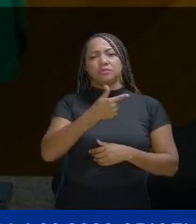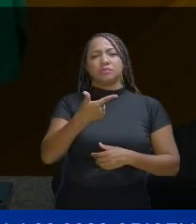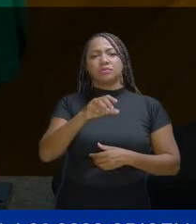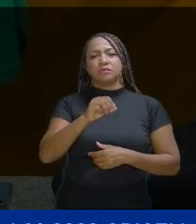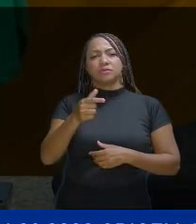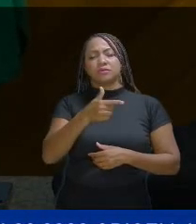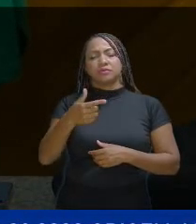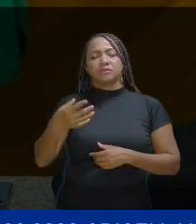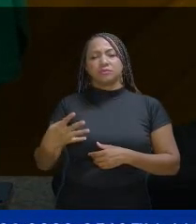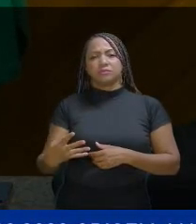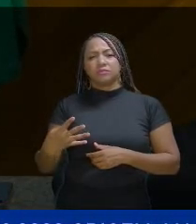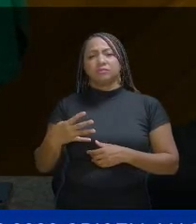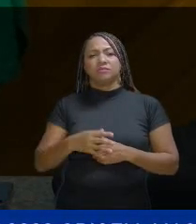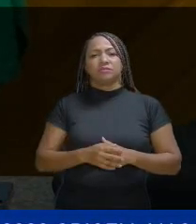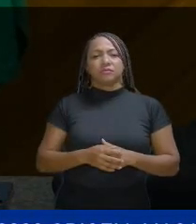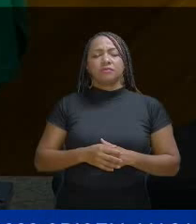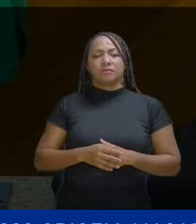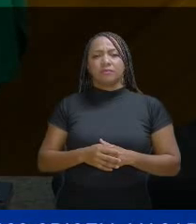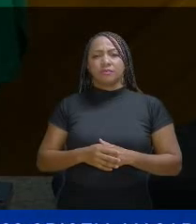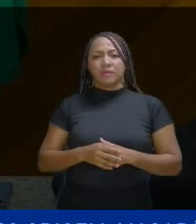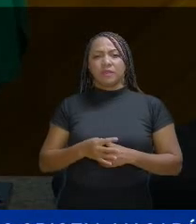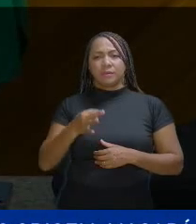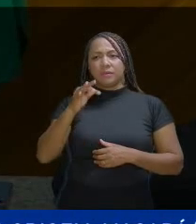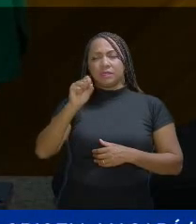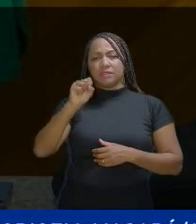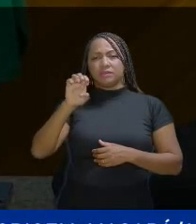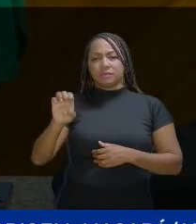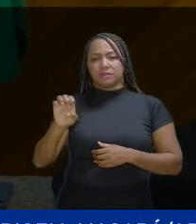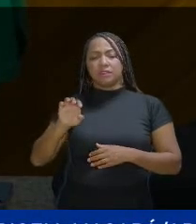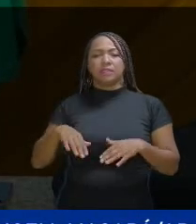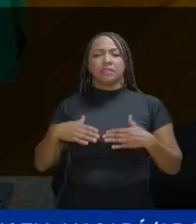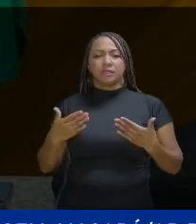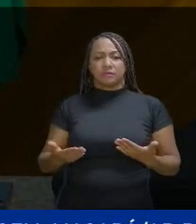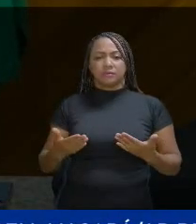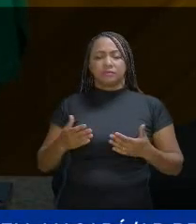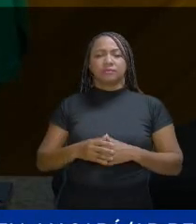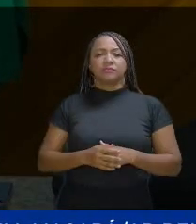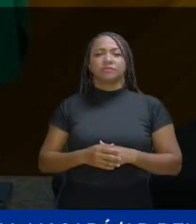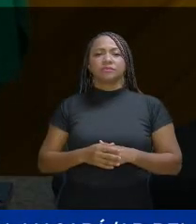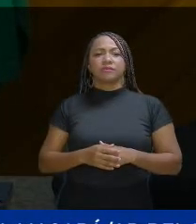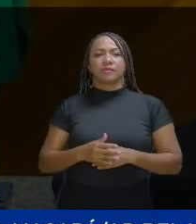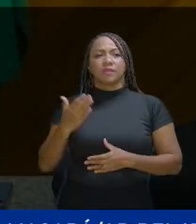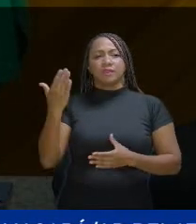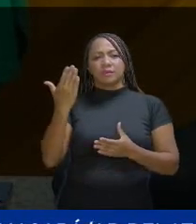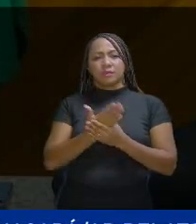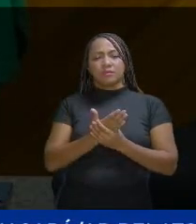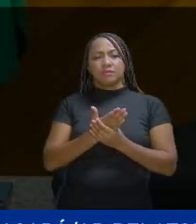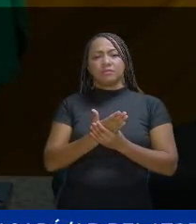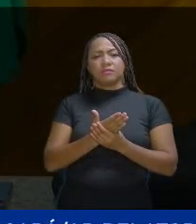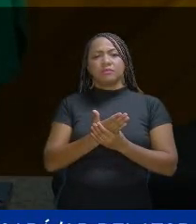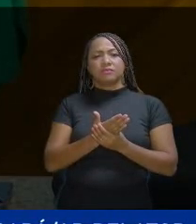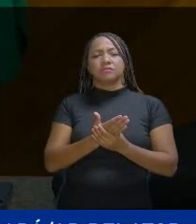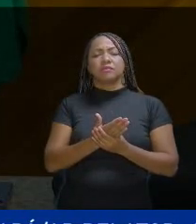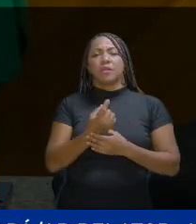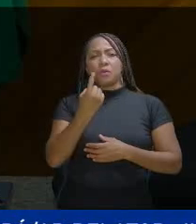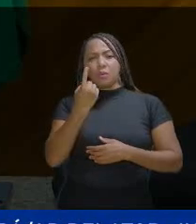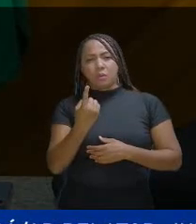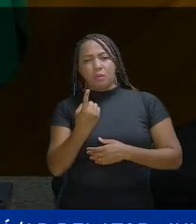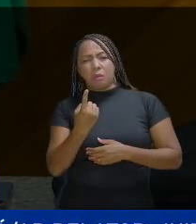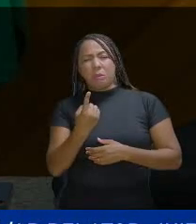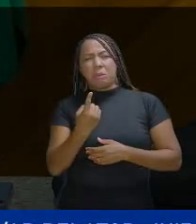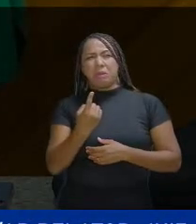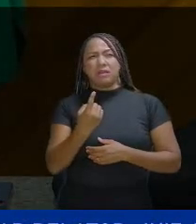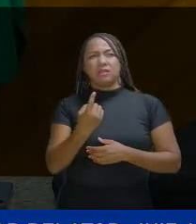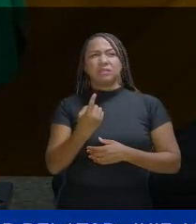de 2022 pelo TSE. Pois bem, no caso dos autos, apenas uma das 3